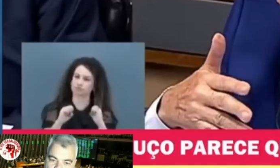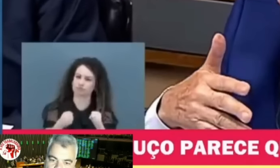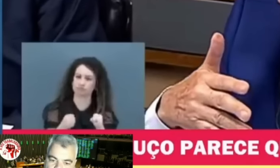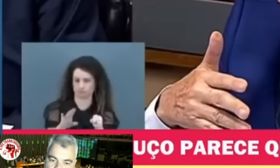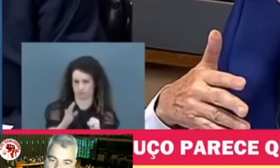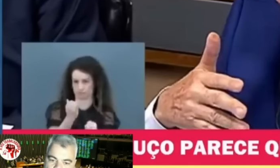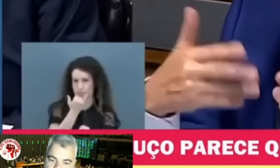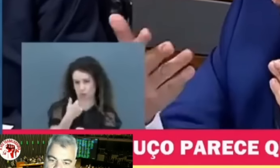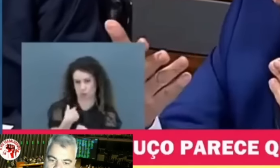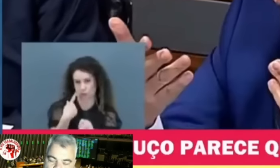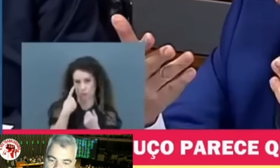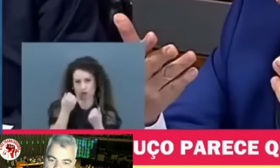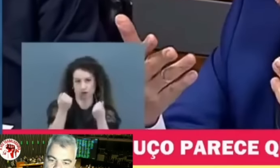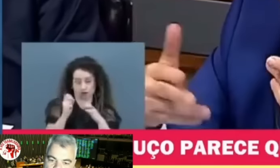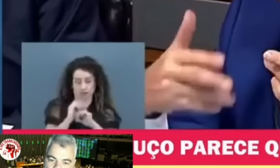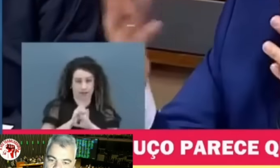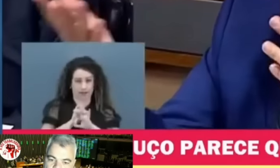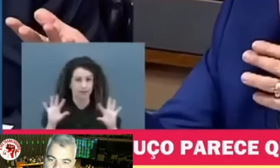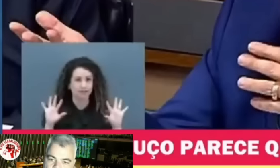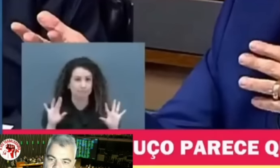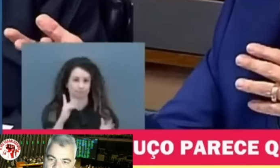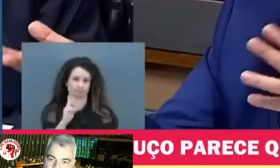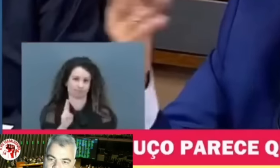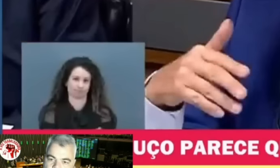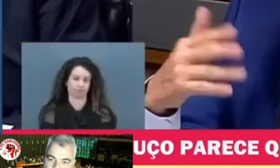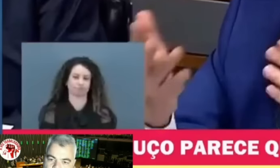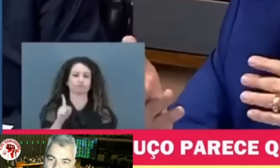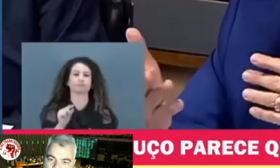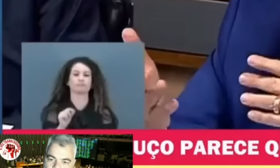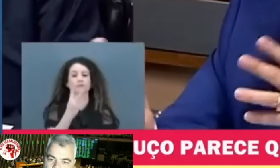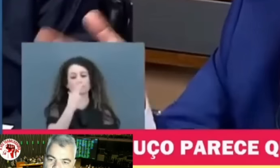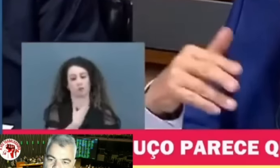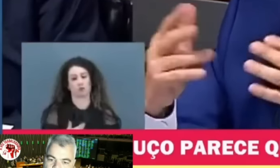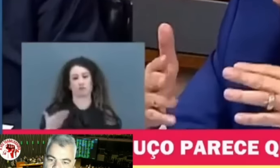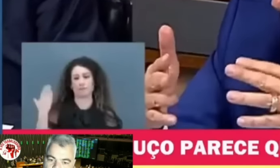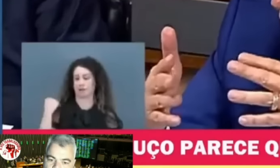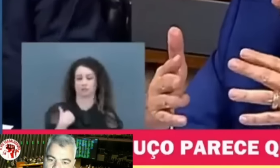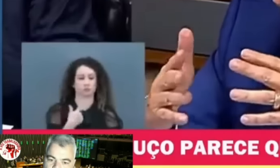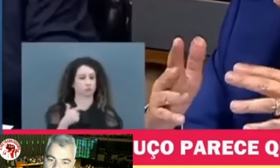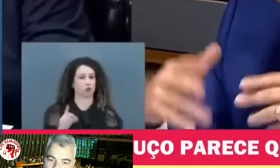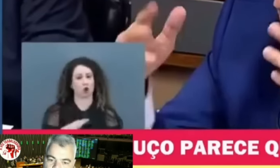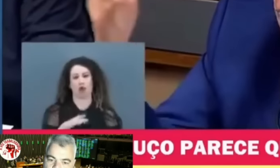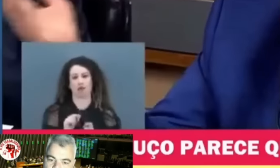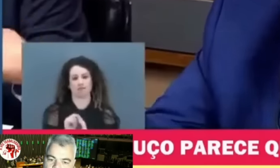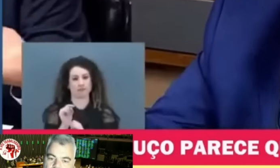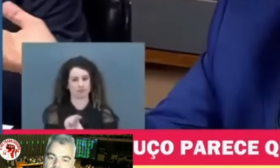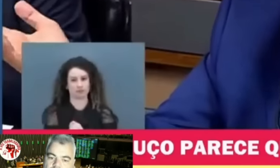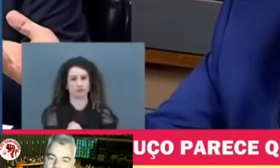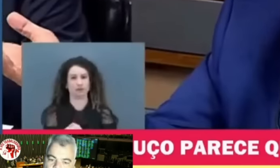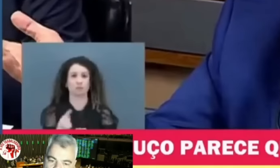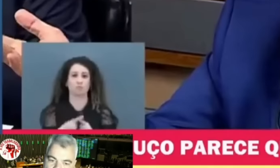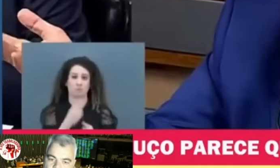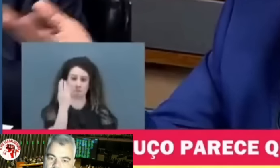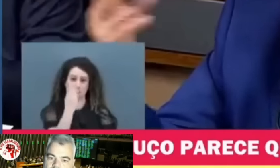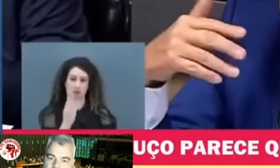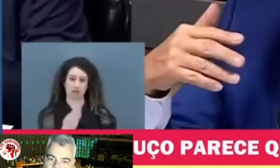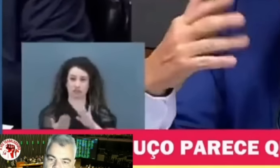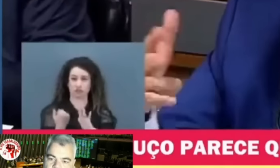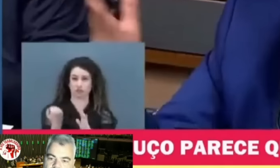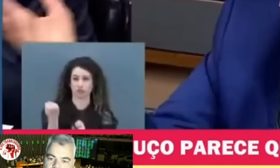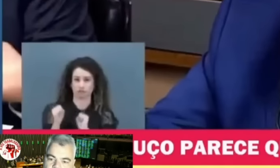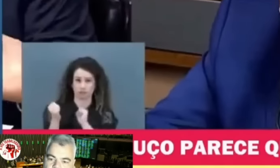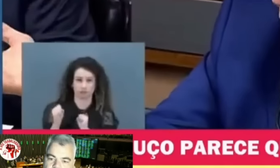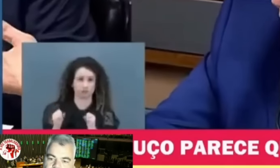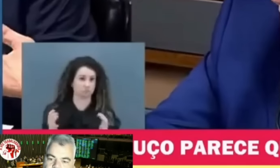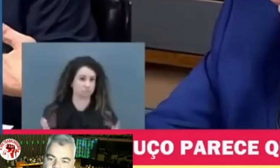passado não teve a coragem de fazer ou porque tinha uma convicção que era melhor pro Brasil ser desindustrializado e virar apenas um